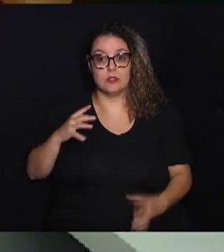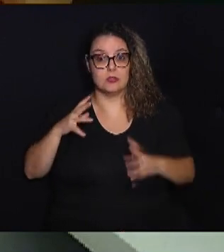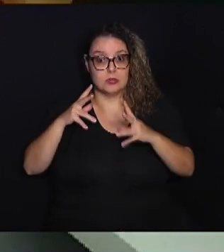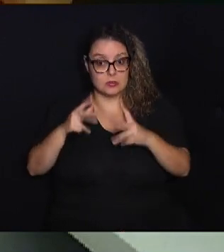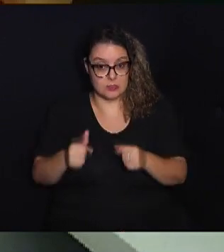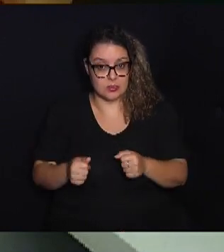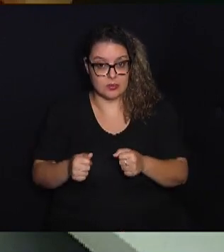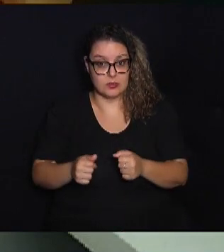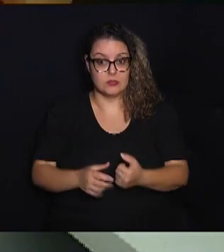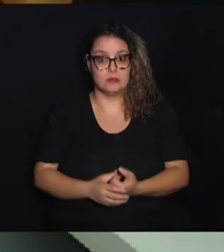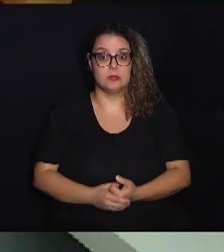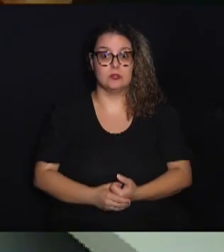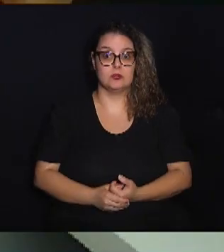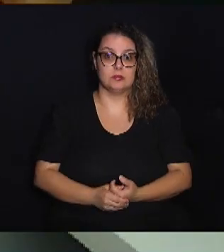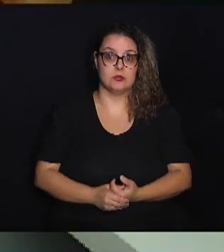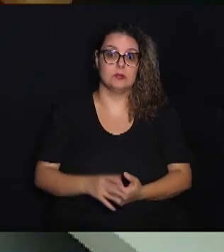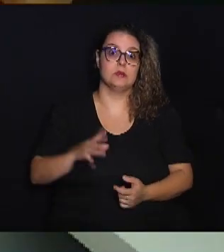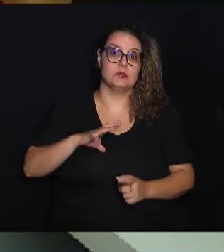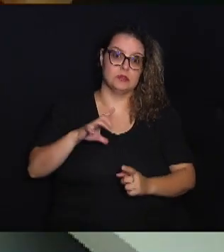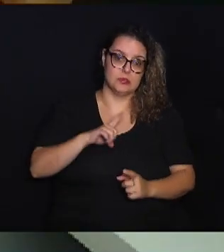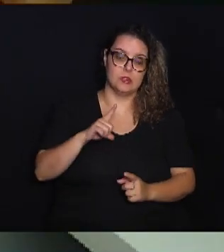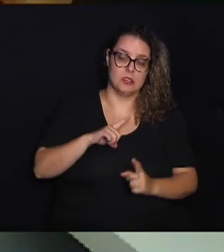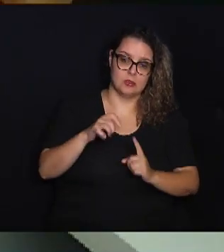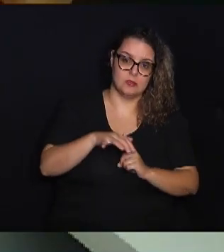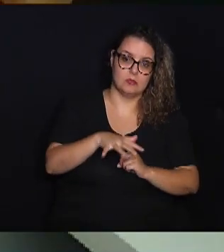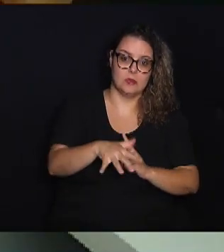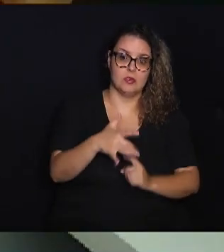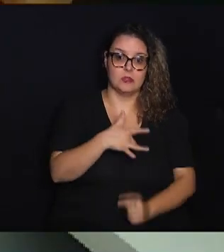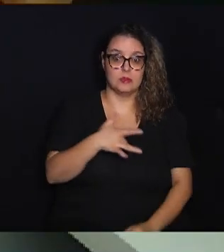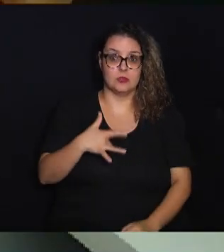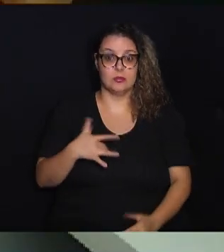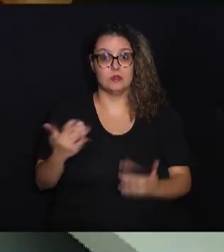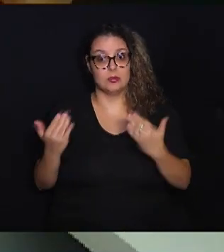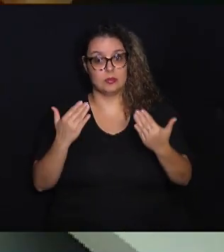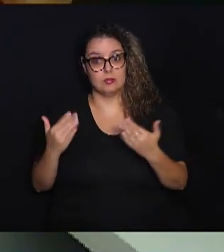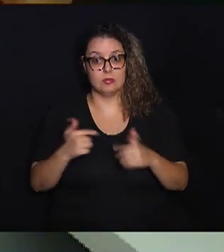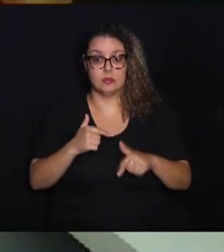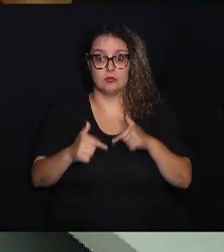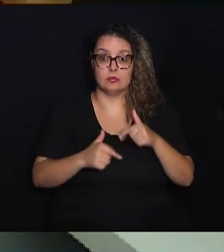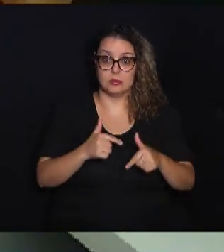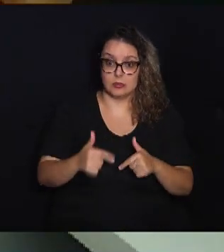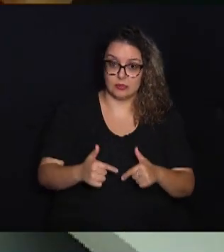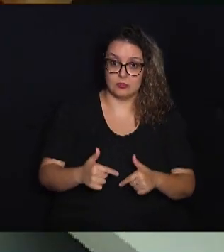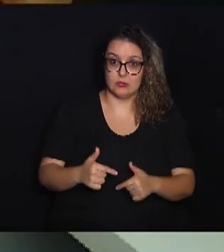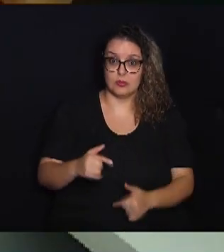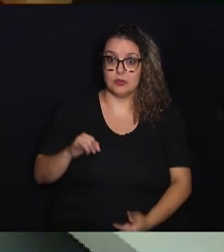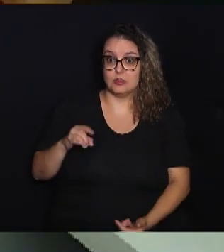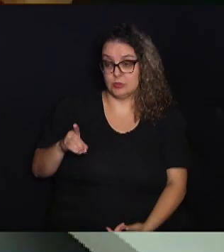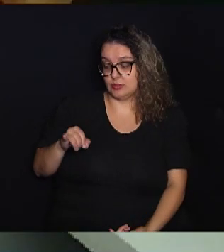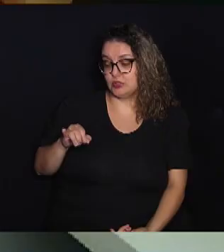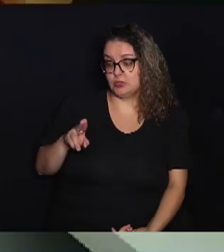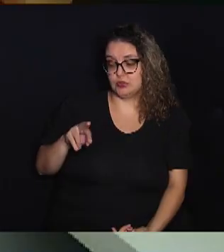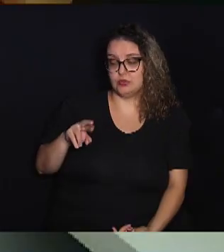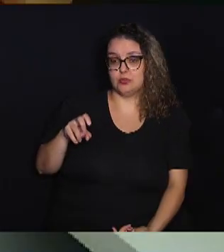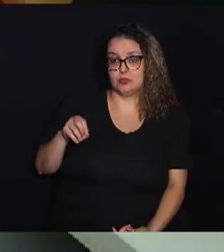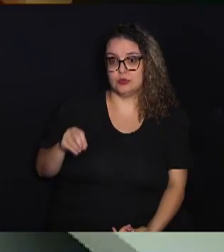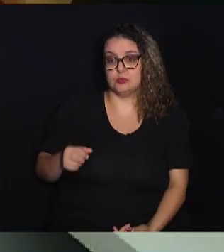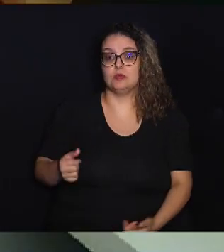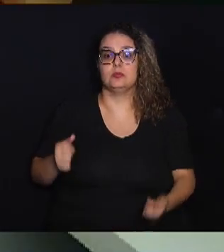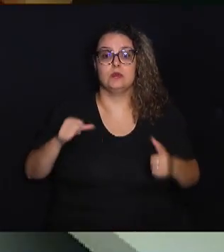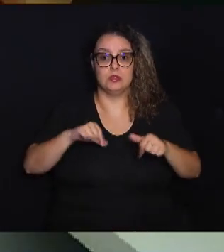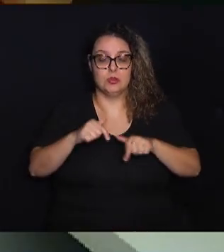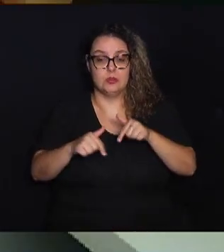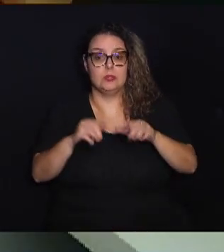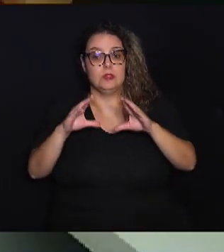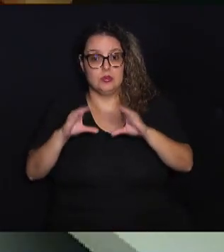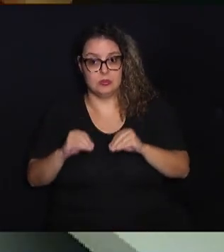em geral, tem um impacto negativo na saúde comparado com trabalhadores diurnos, né? Então, os piores casos são o trabalhador